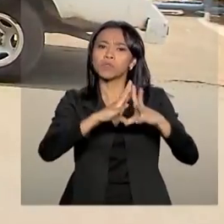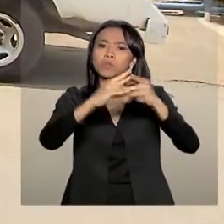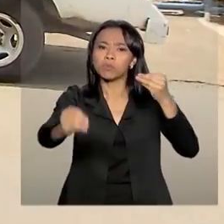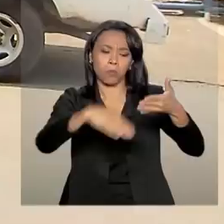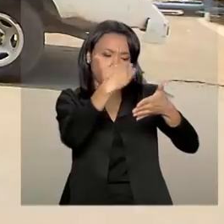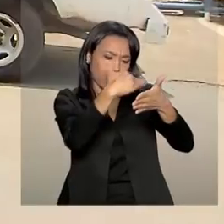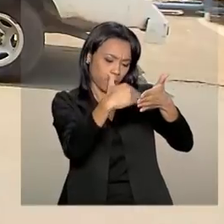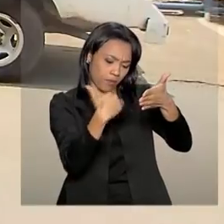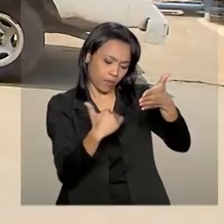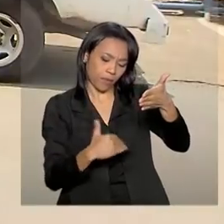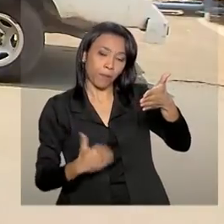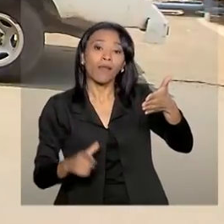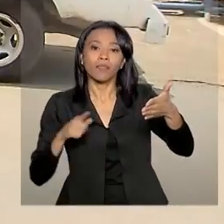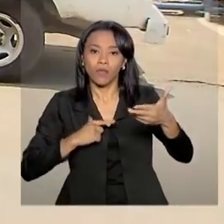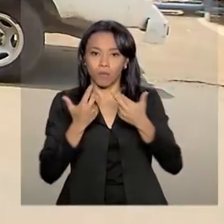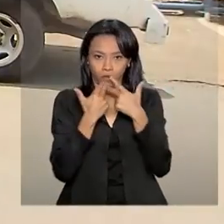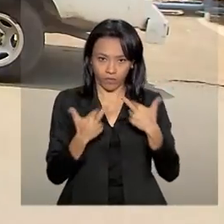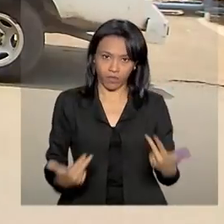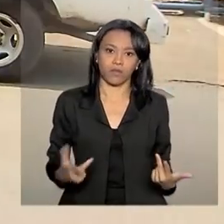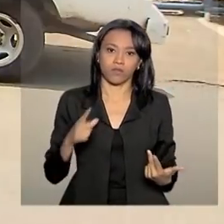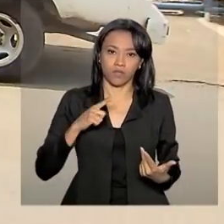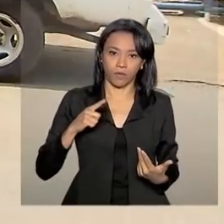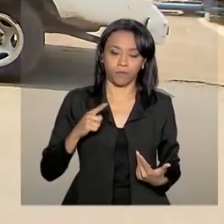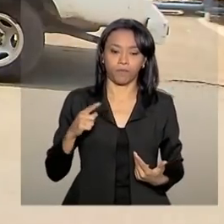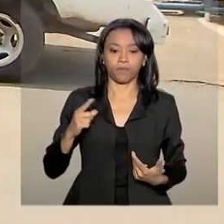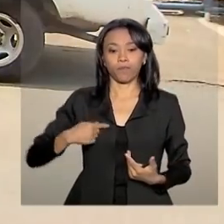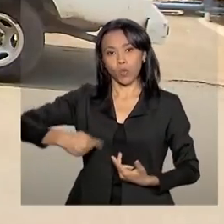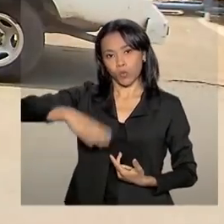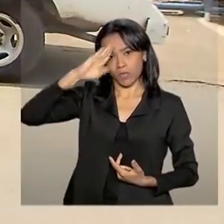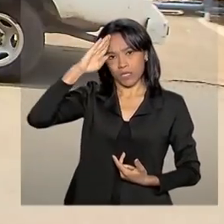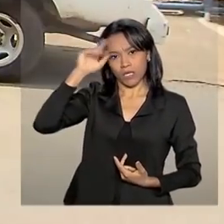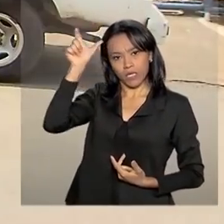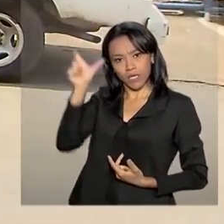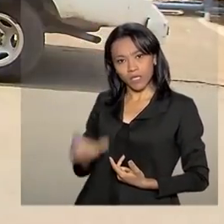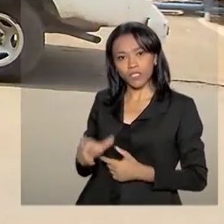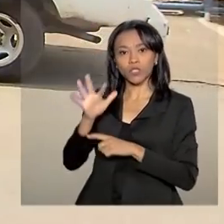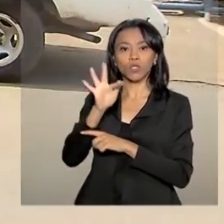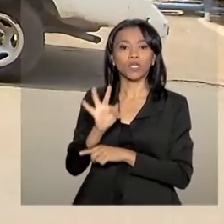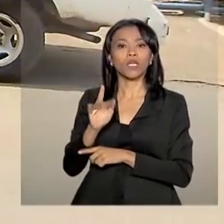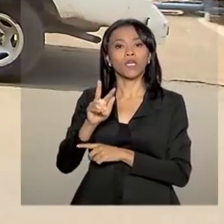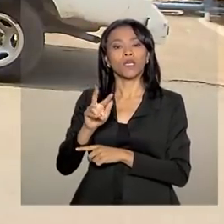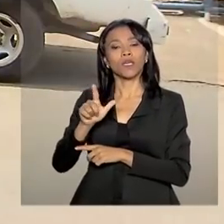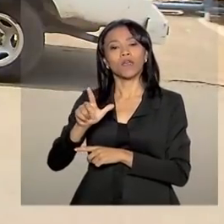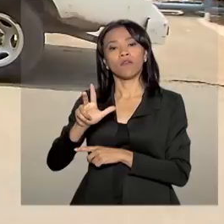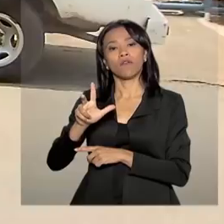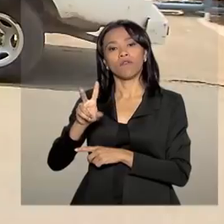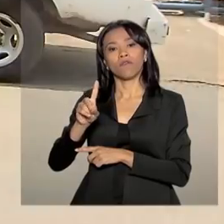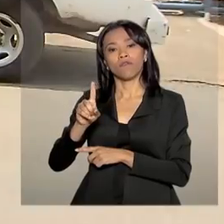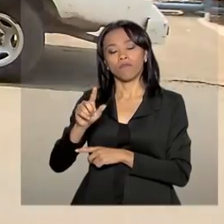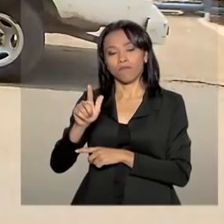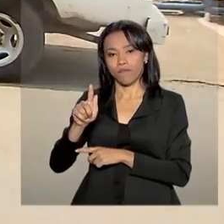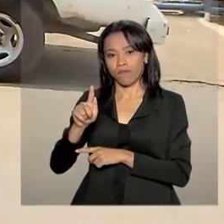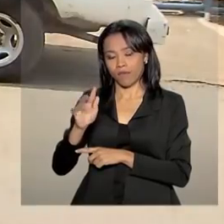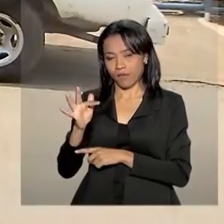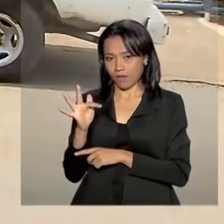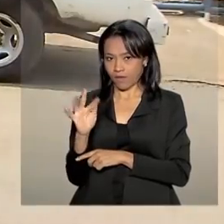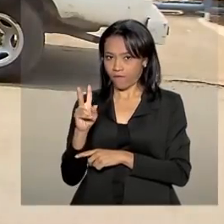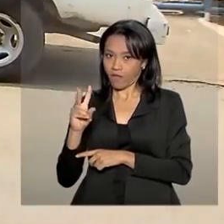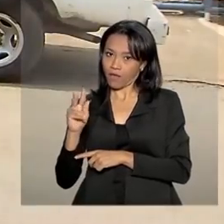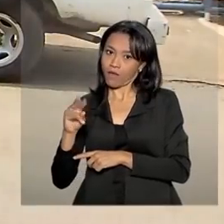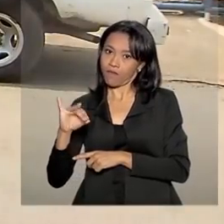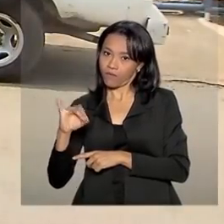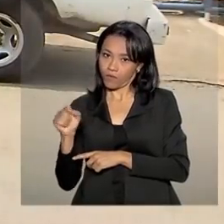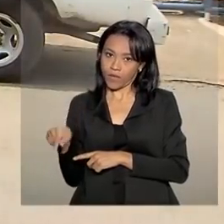uma novidade. O tenente coronel Flávio Godinho, da Defesa Civil, afirmou que eles estão trabalhando na unificação